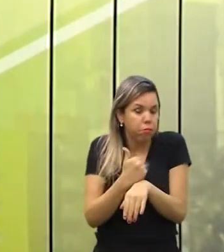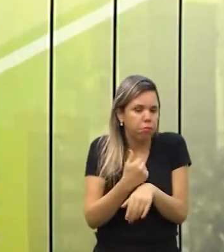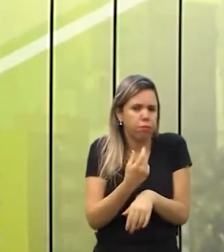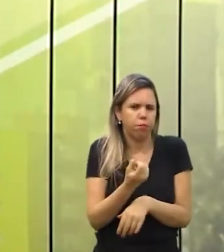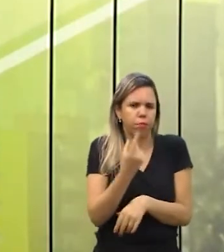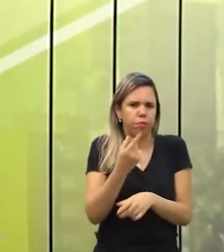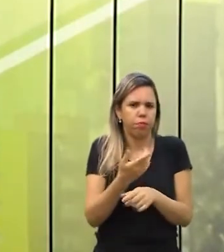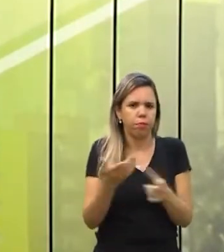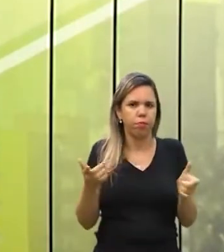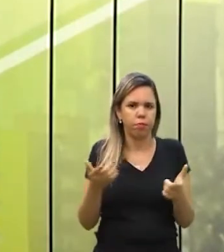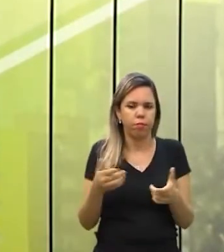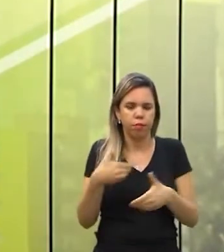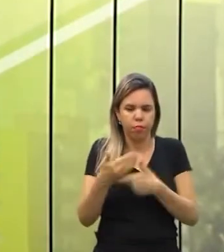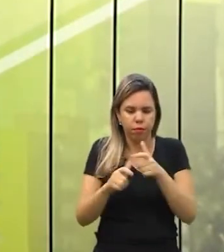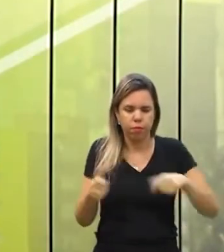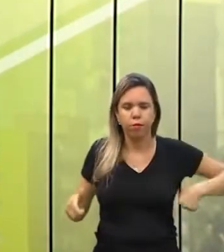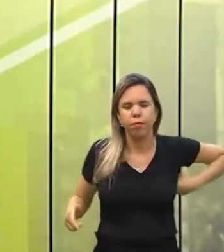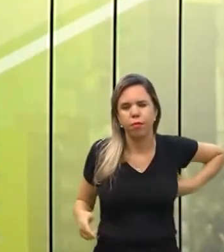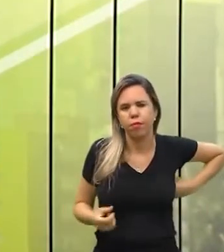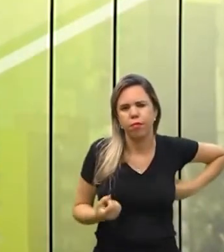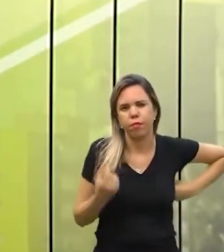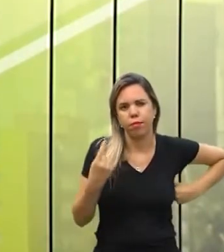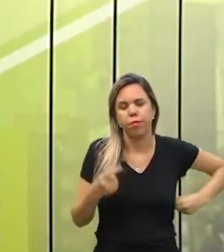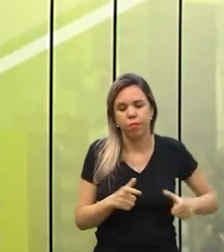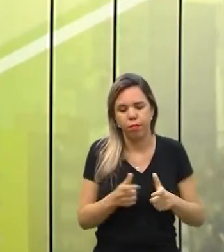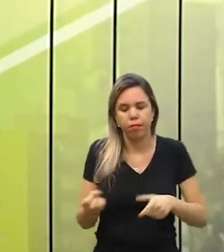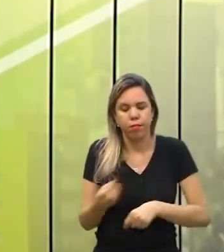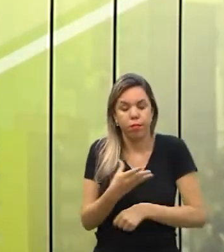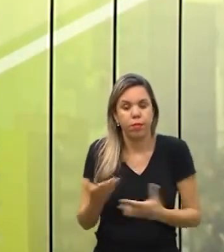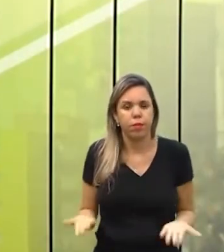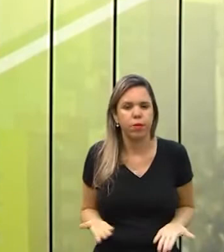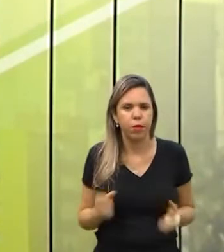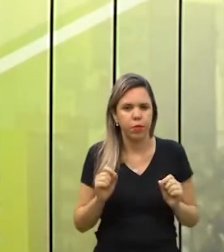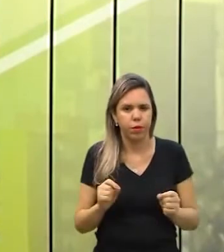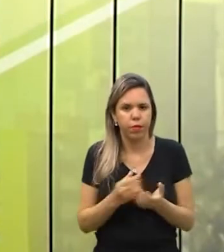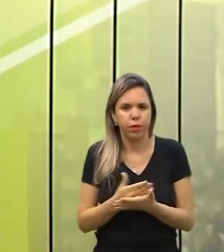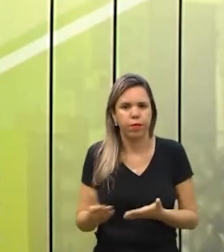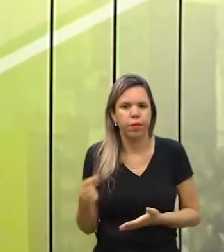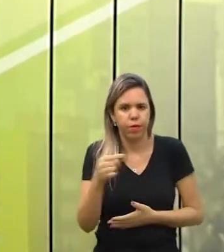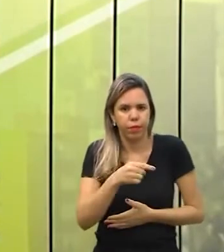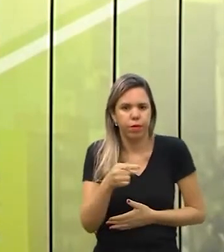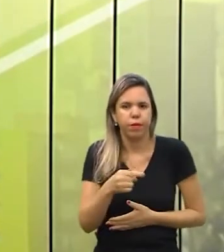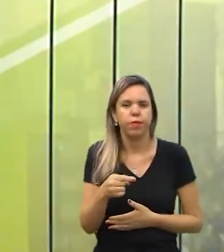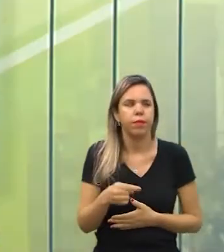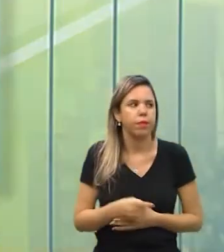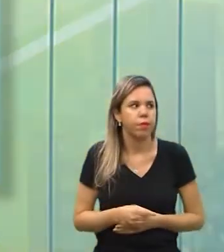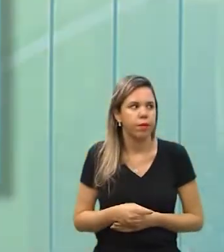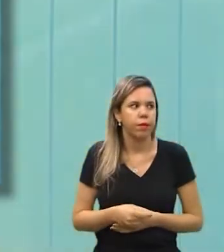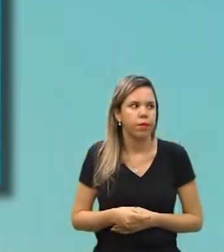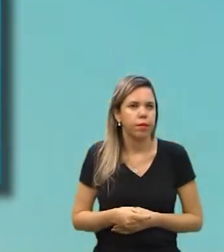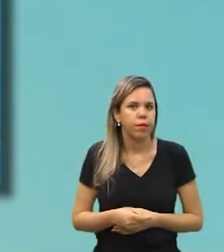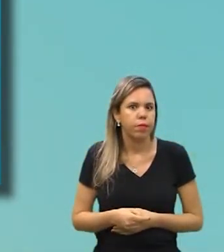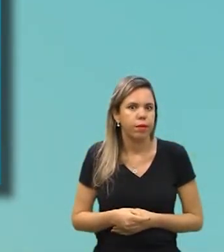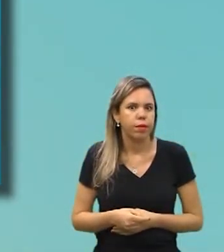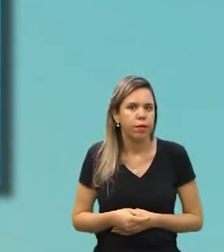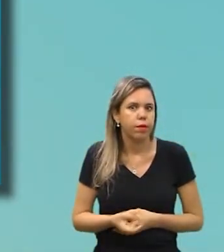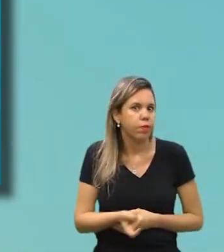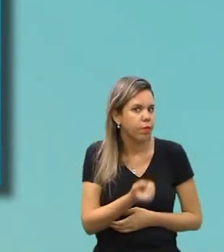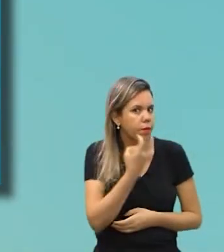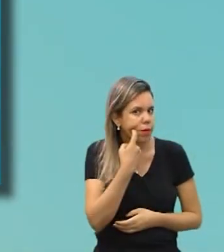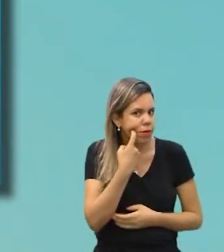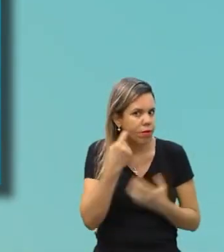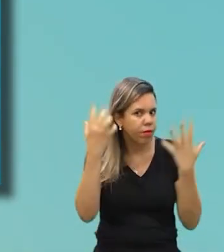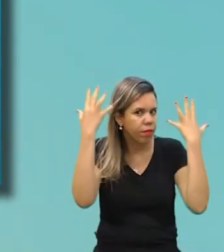apareciam antes ou em frequências inéditas. Como é o caso, começando aqui esses casos, do peixe-leão,